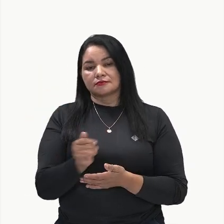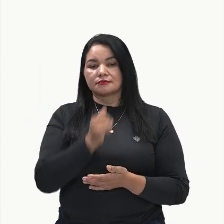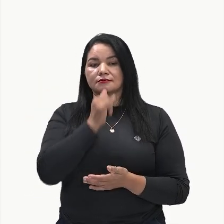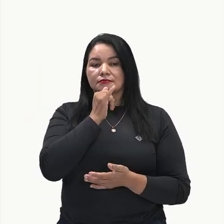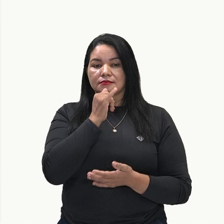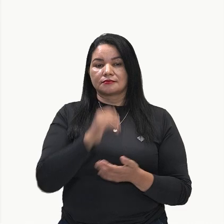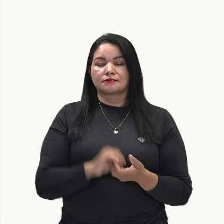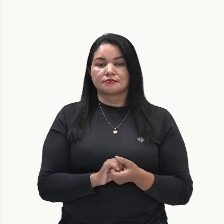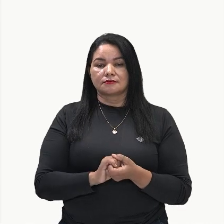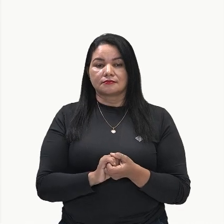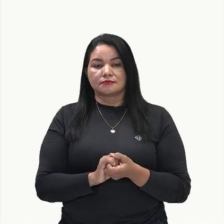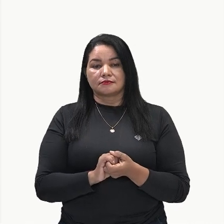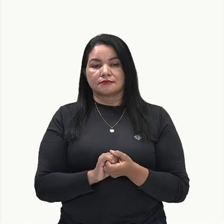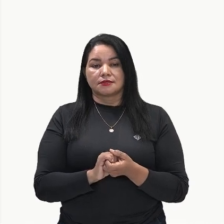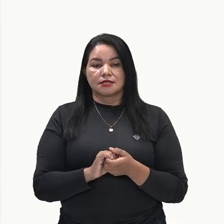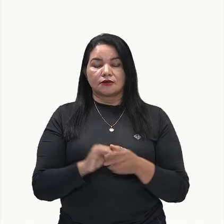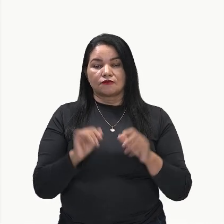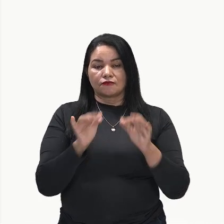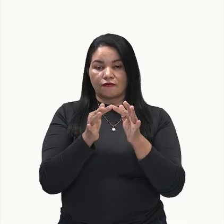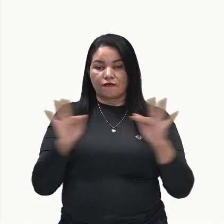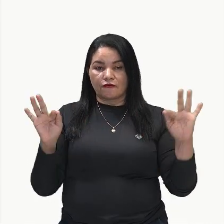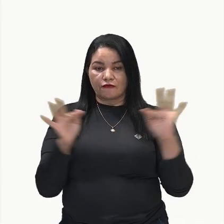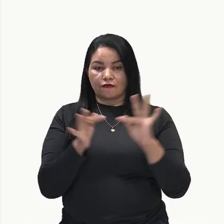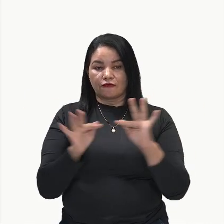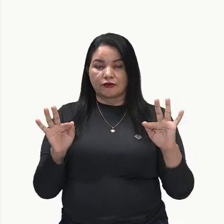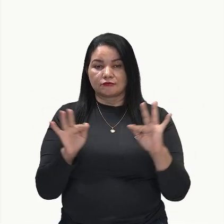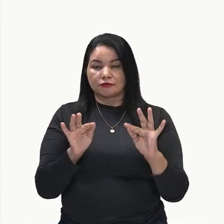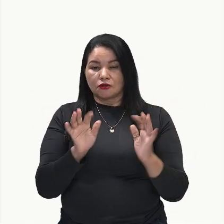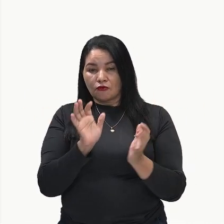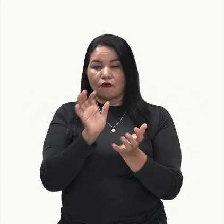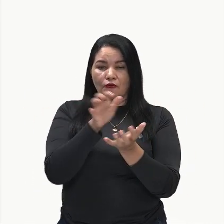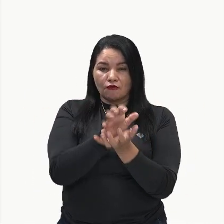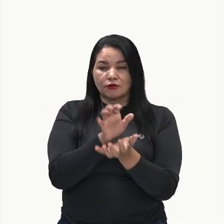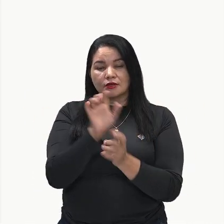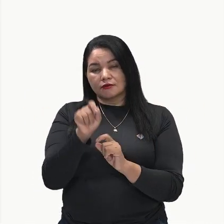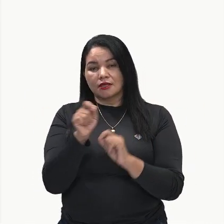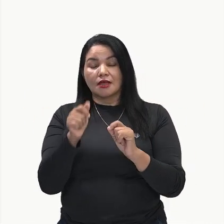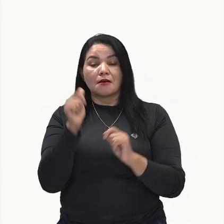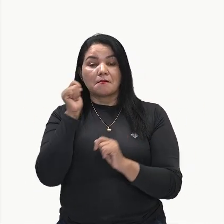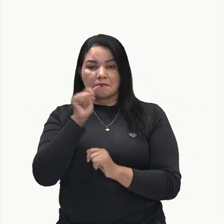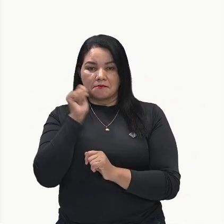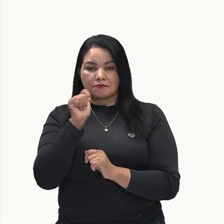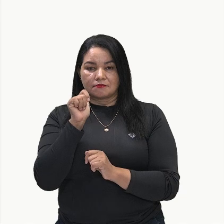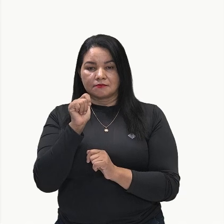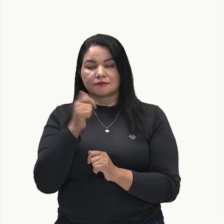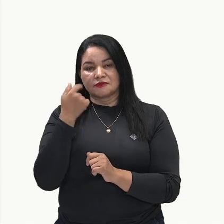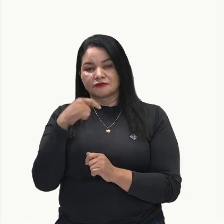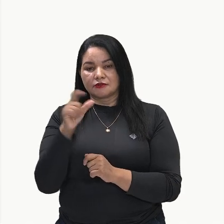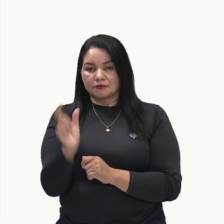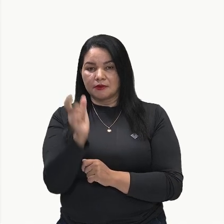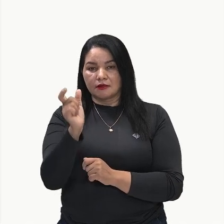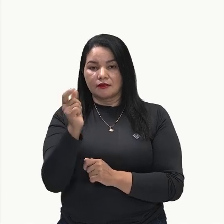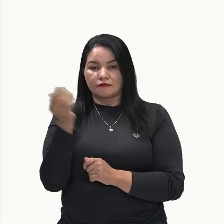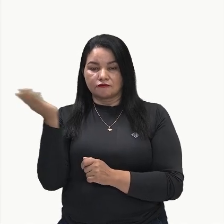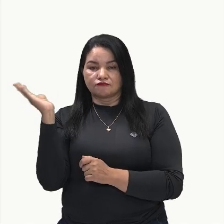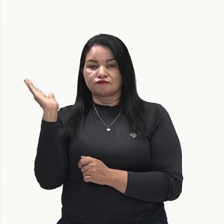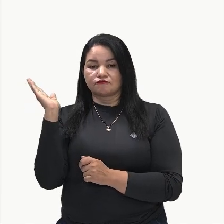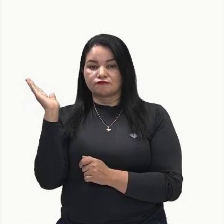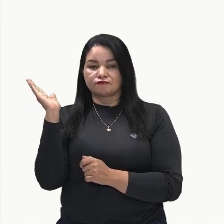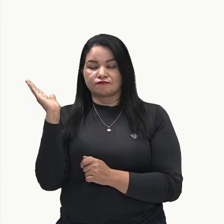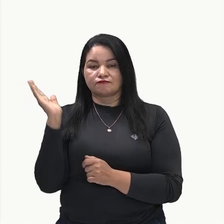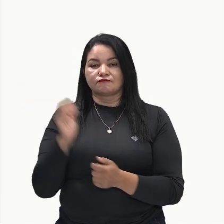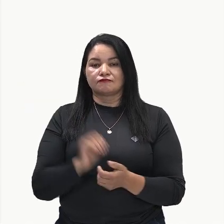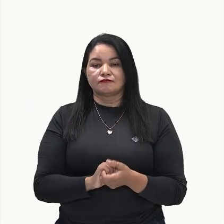El cocodrilo del pântano é uma hembra. Então, esse cocodrilo aqui, ele é